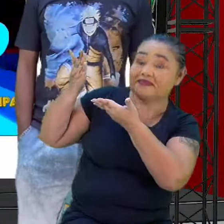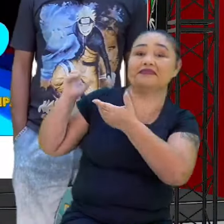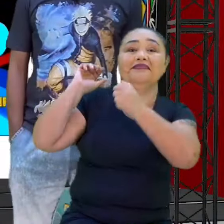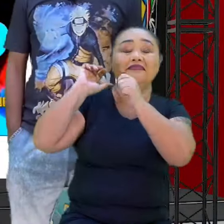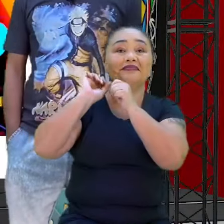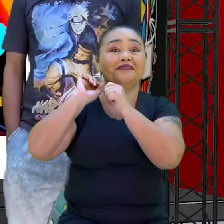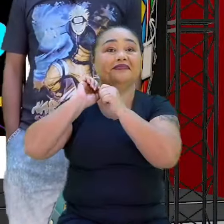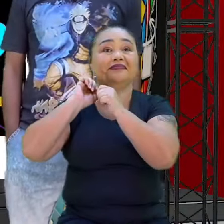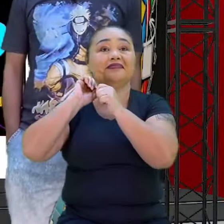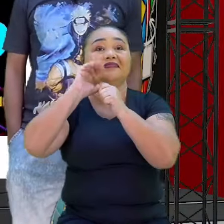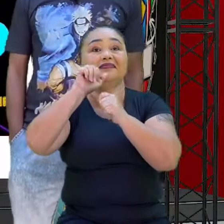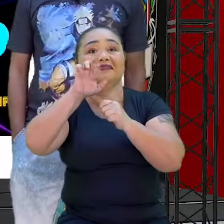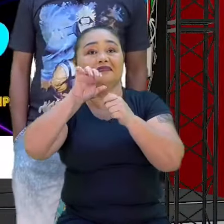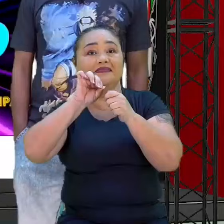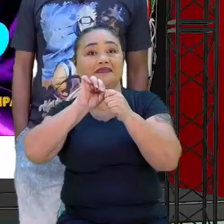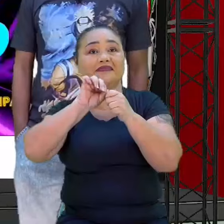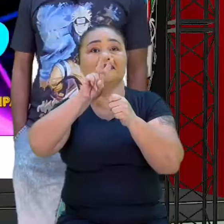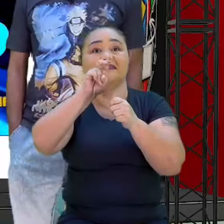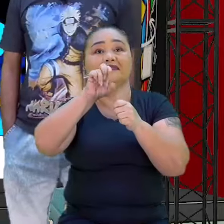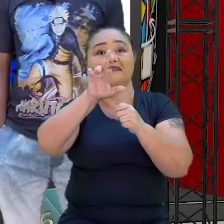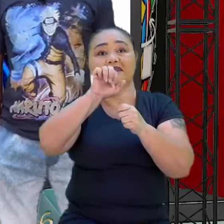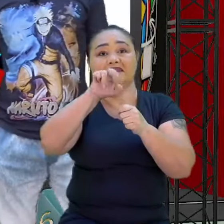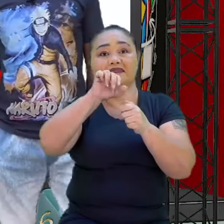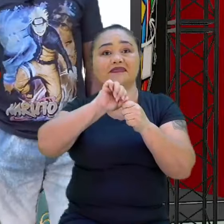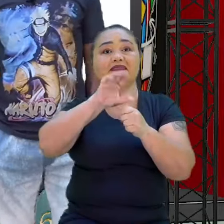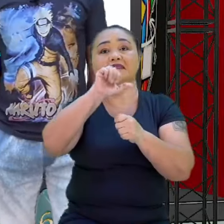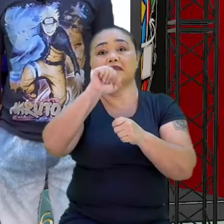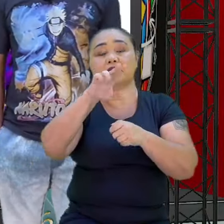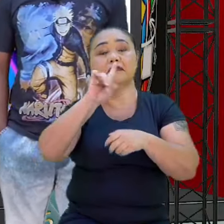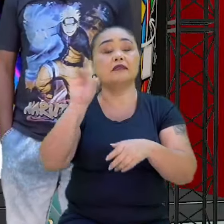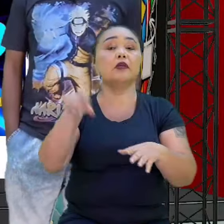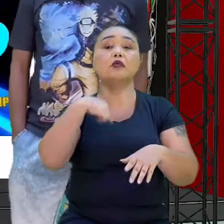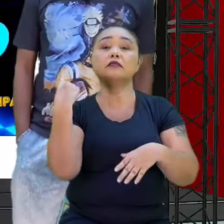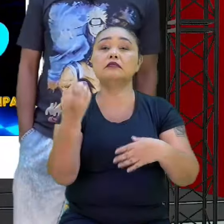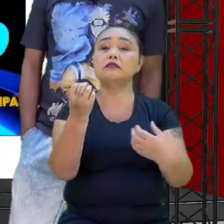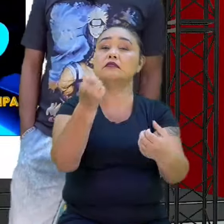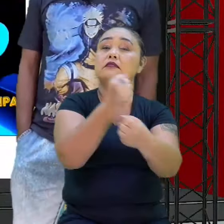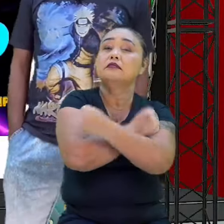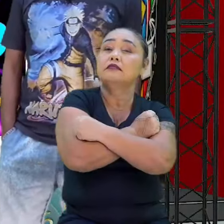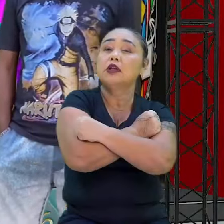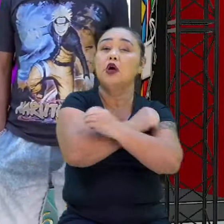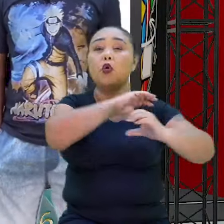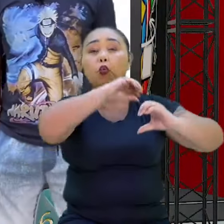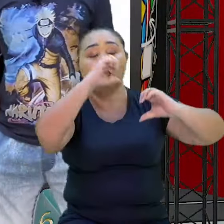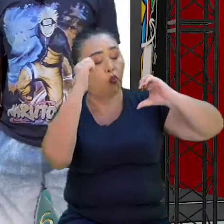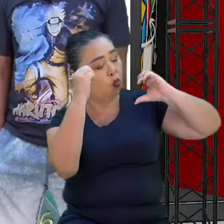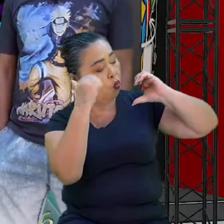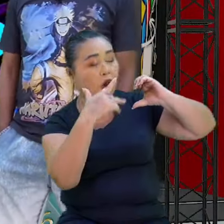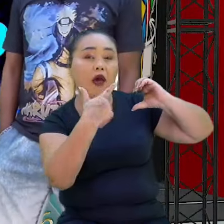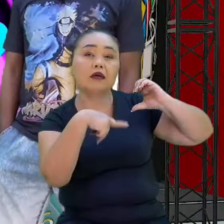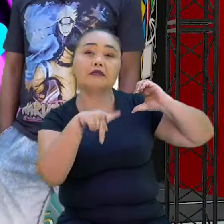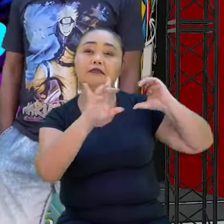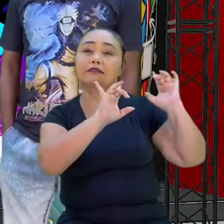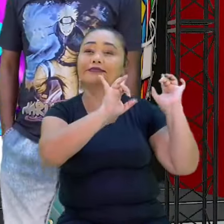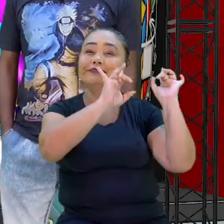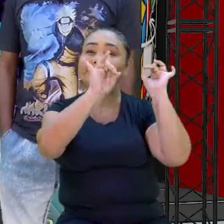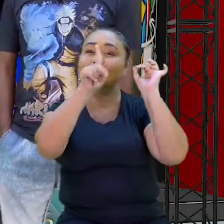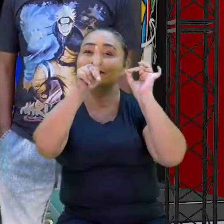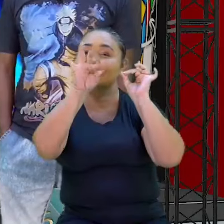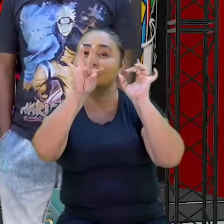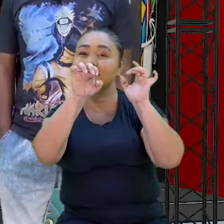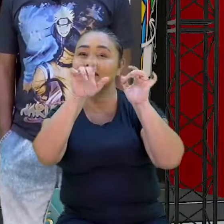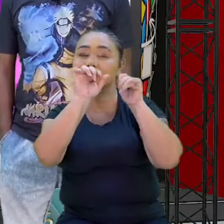veriano e cão nosso abraço um beijo no coração para vocês e em especial a professora Cátia Dutra representando